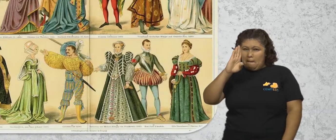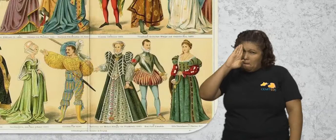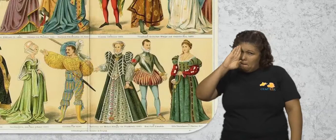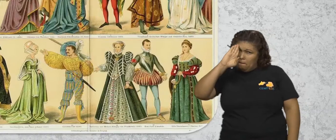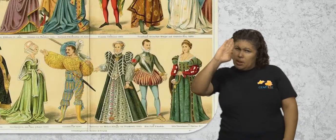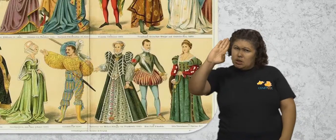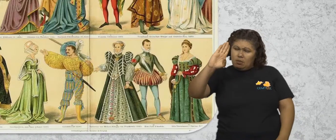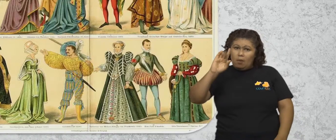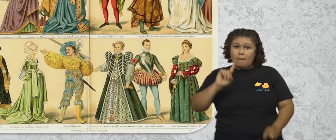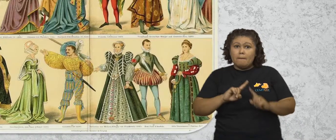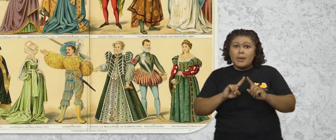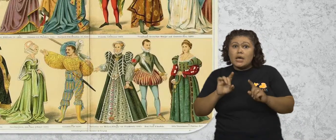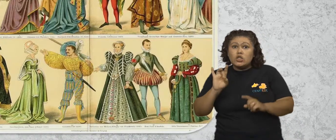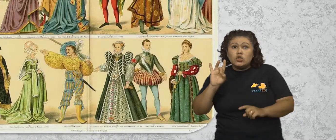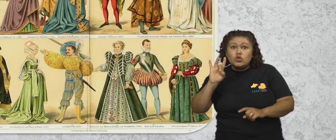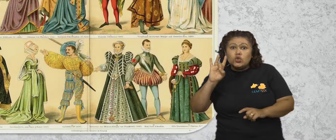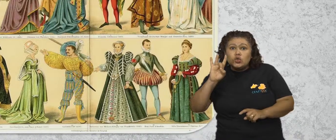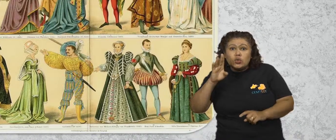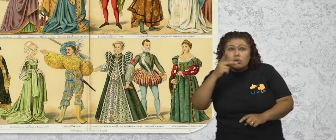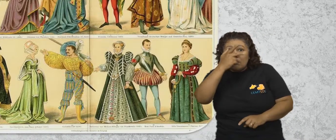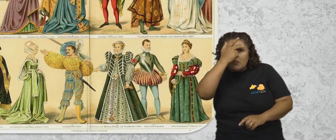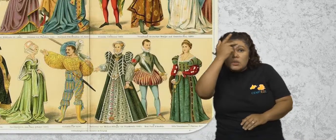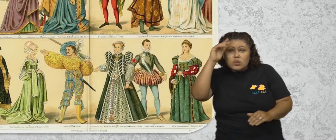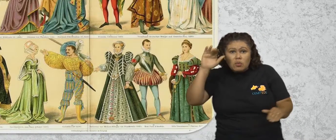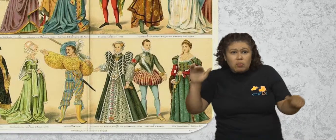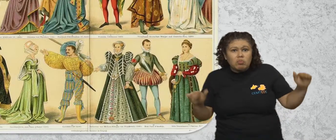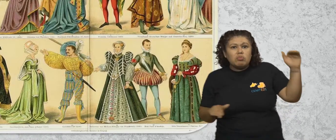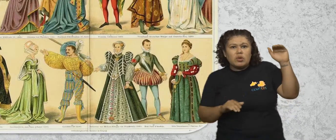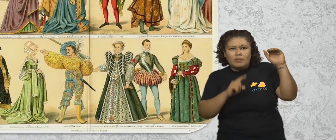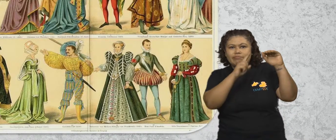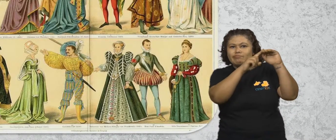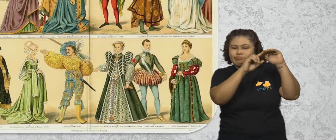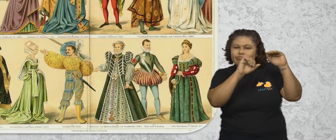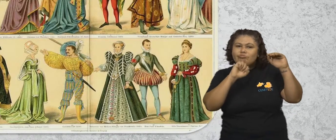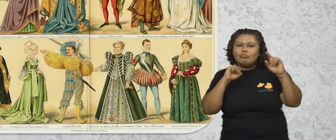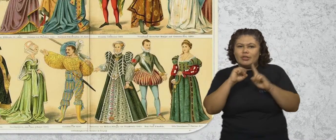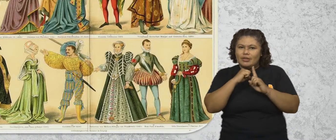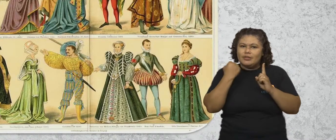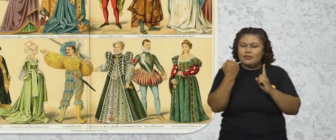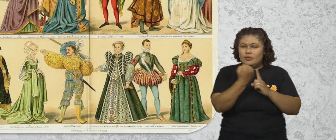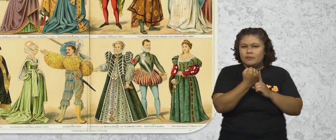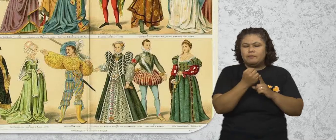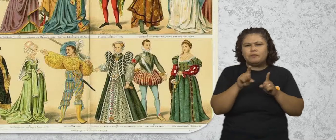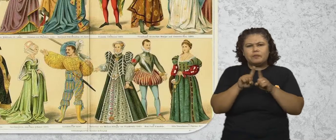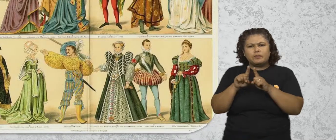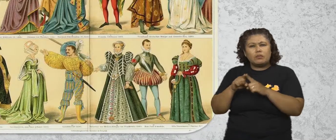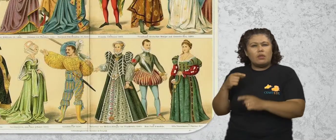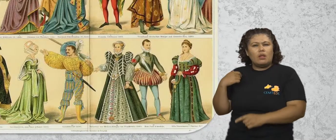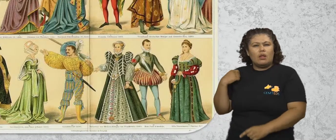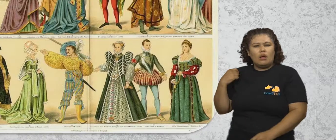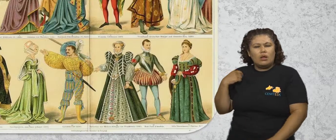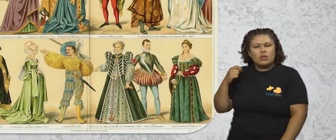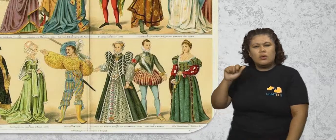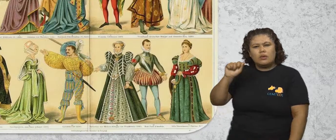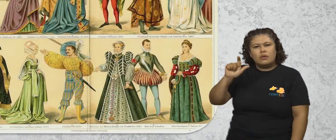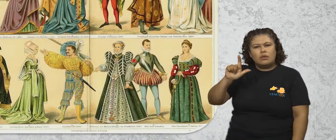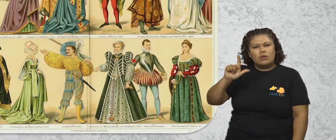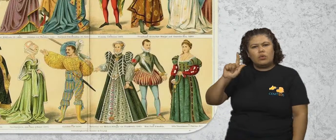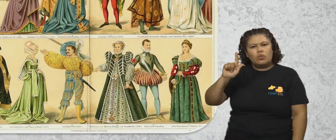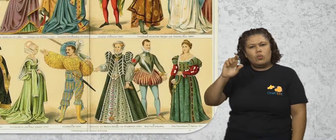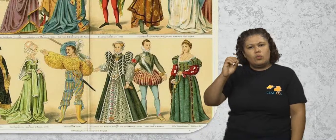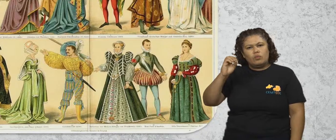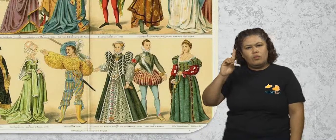destinado exclusivamente aos nobres e ricos. A lã, o algodão e o linho também compunham a indumentária